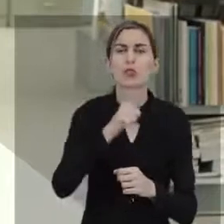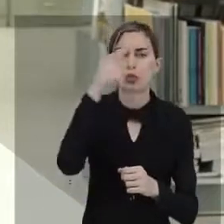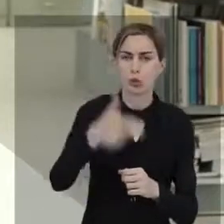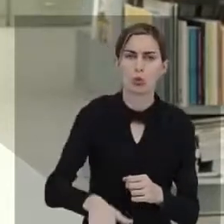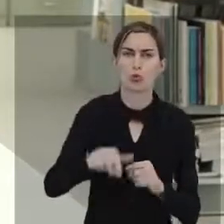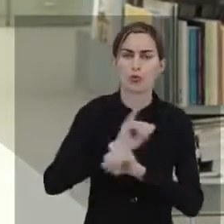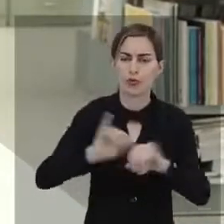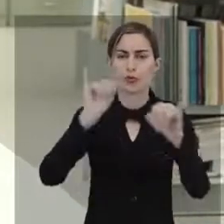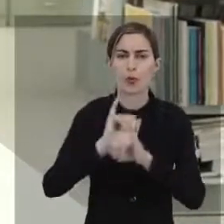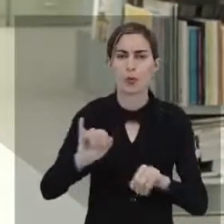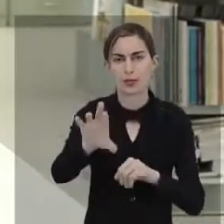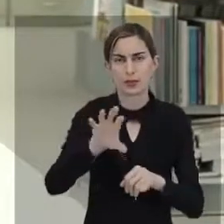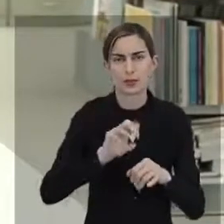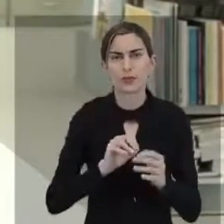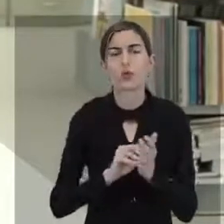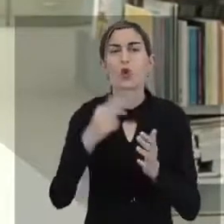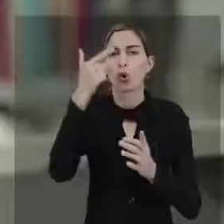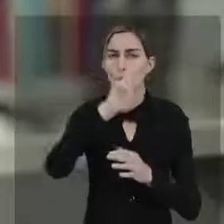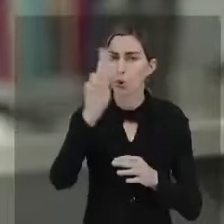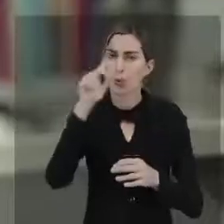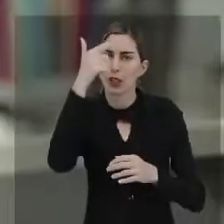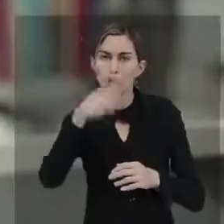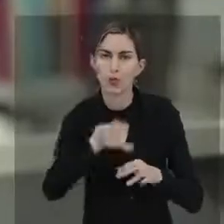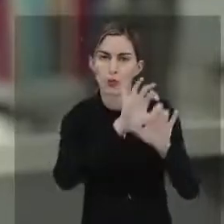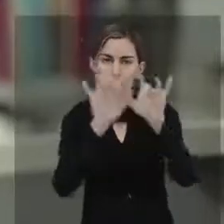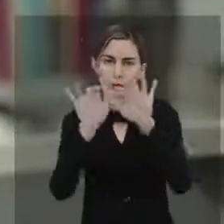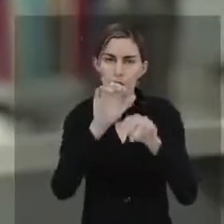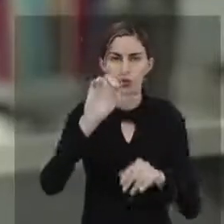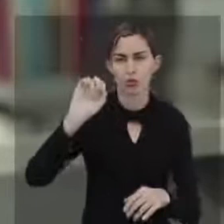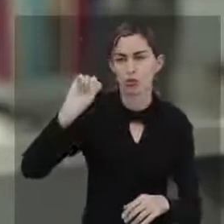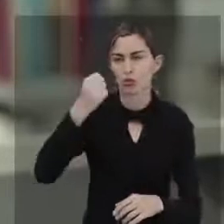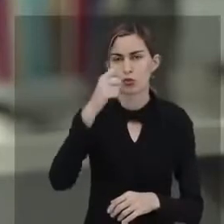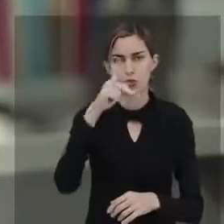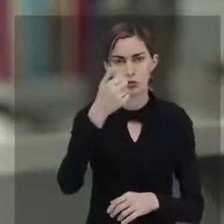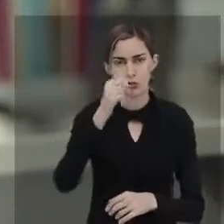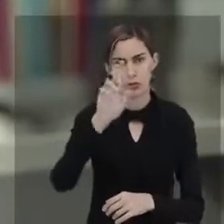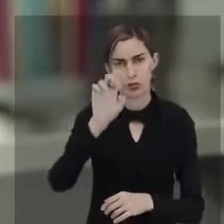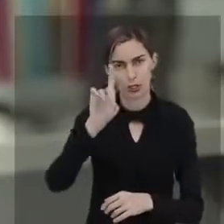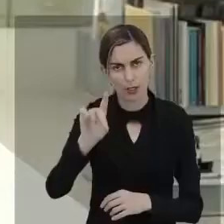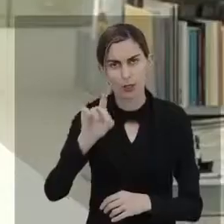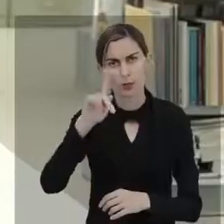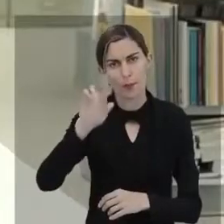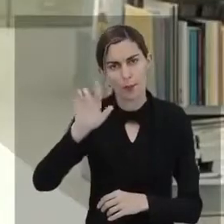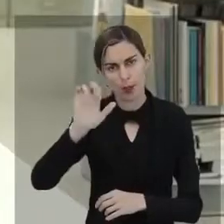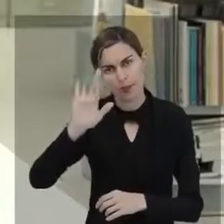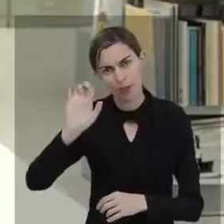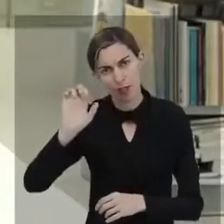informação, você coloca o getSharedPreference novamente para recuperar a referência do Shared Preference e coloca